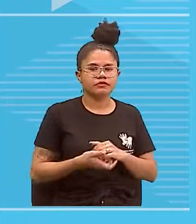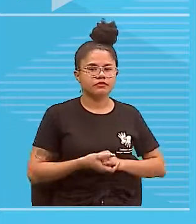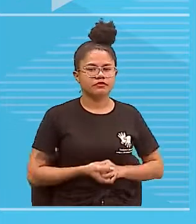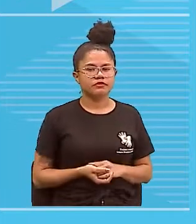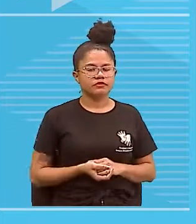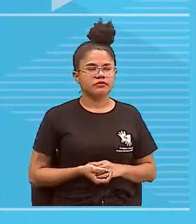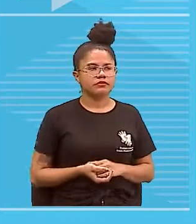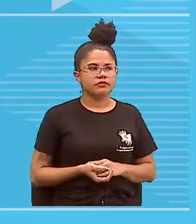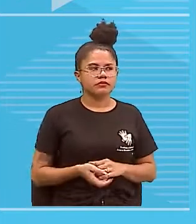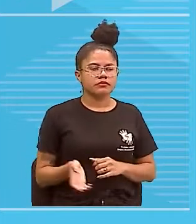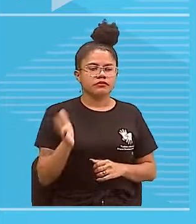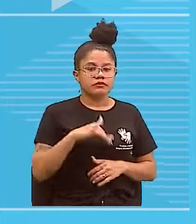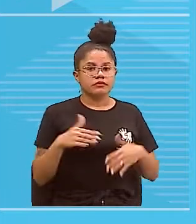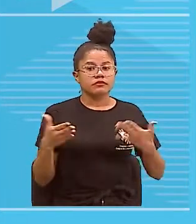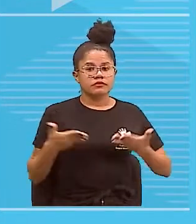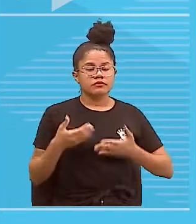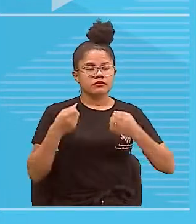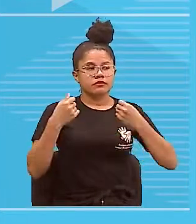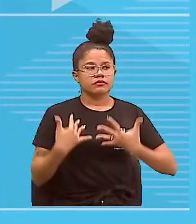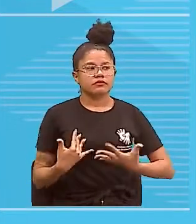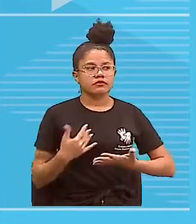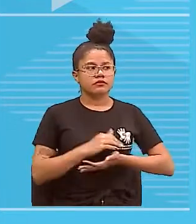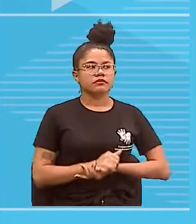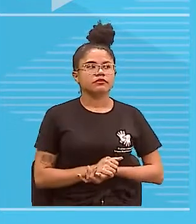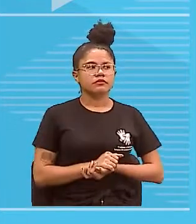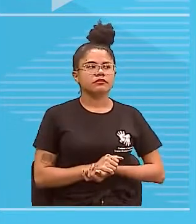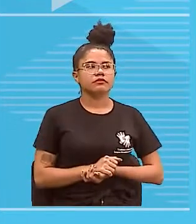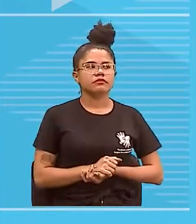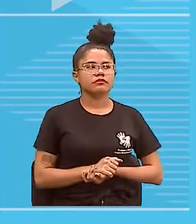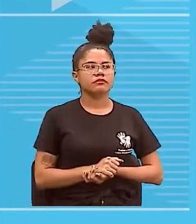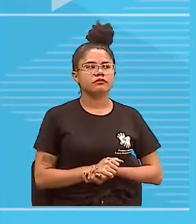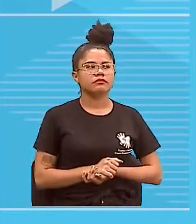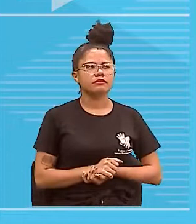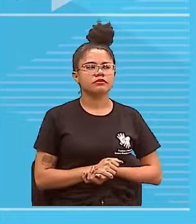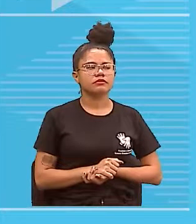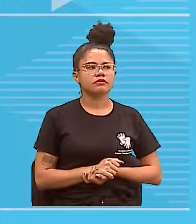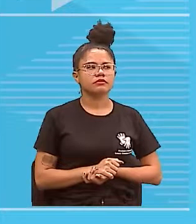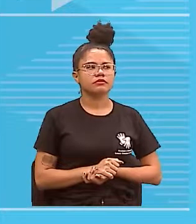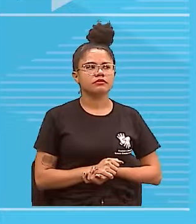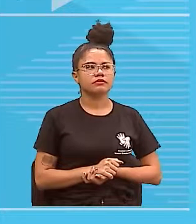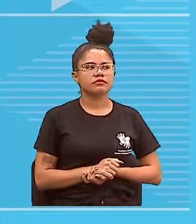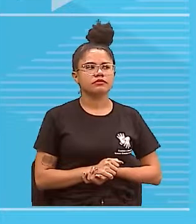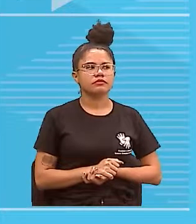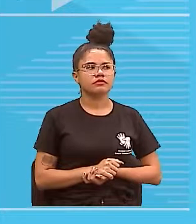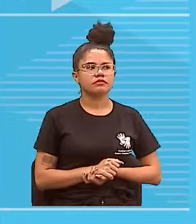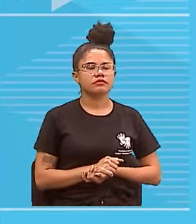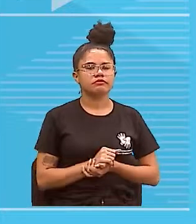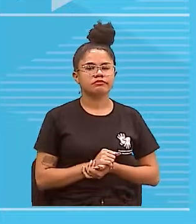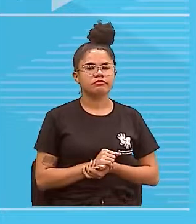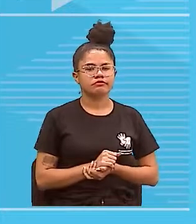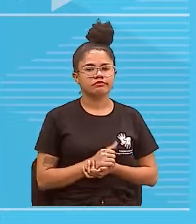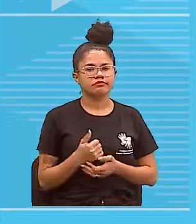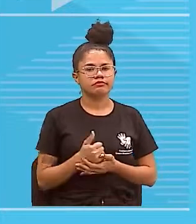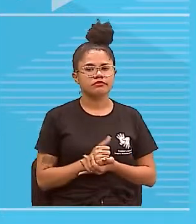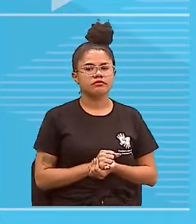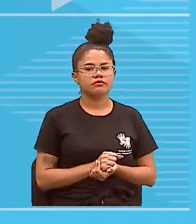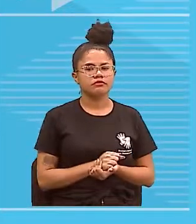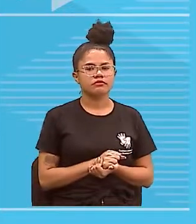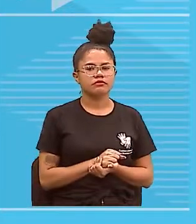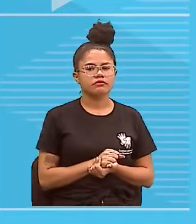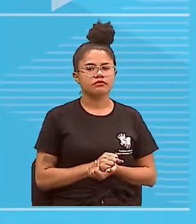bom então vamos lá falar sobre imperativo afirmativo né a formação